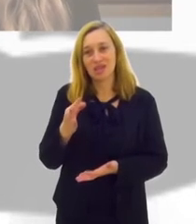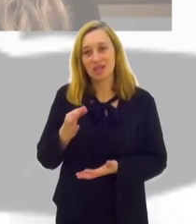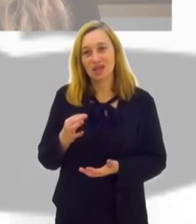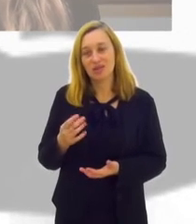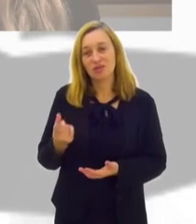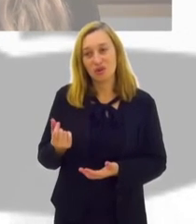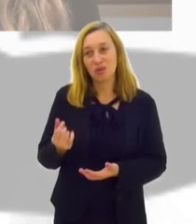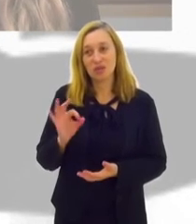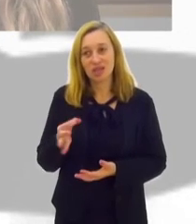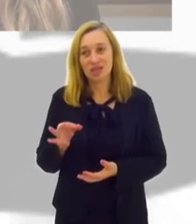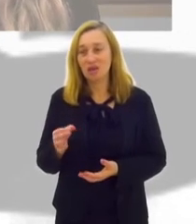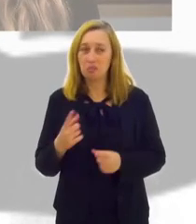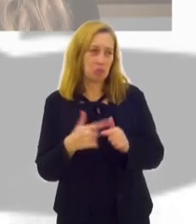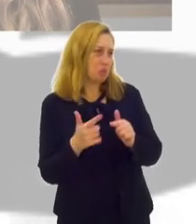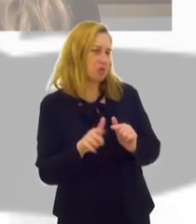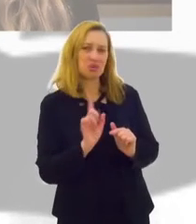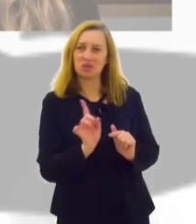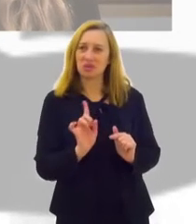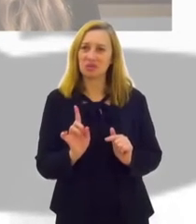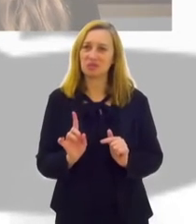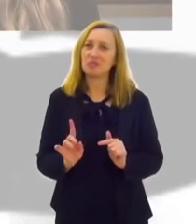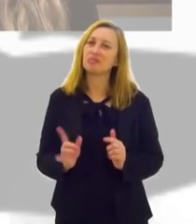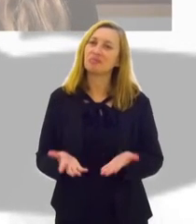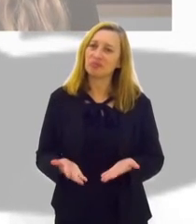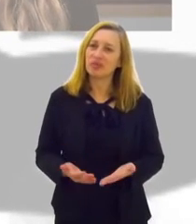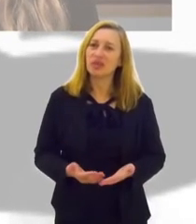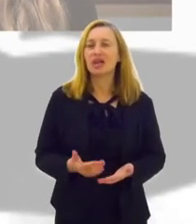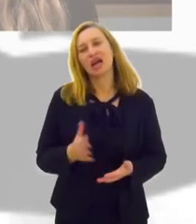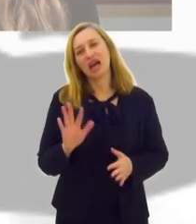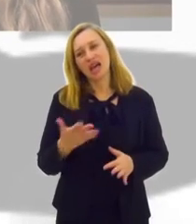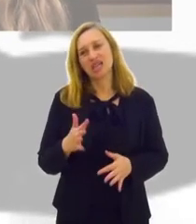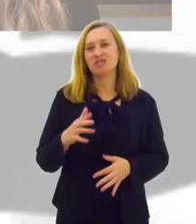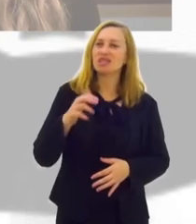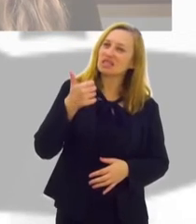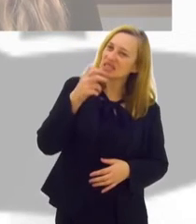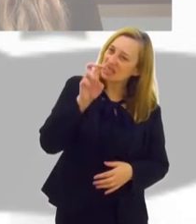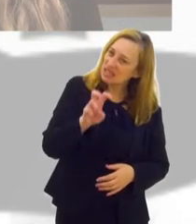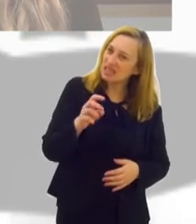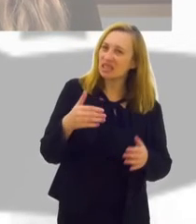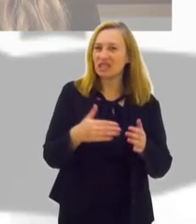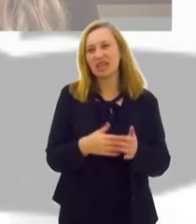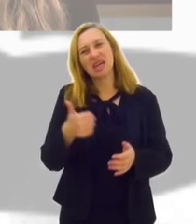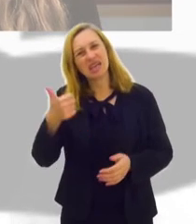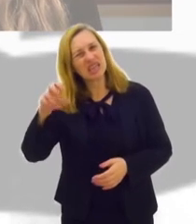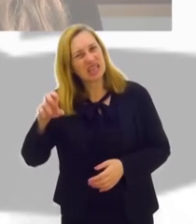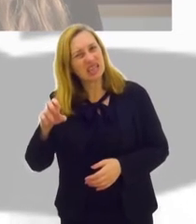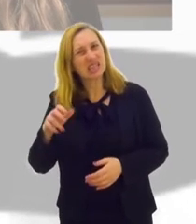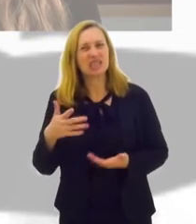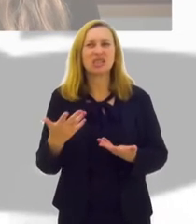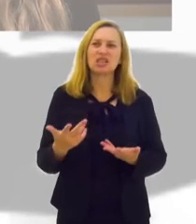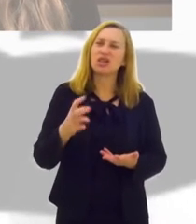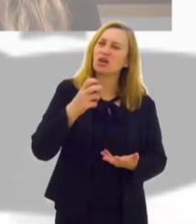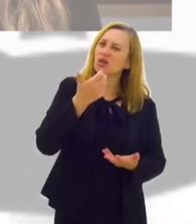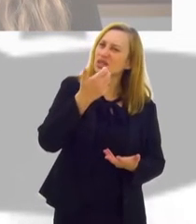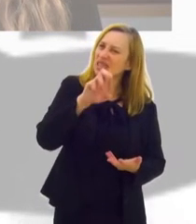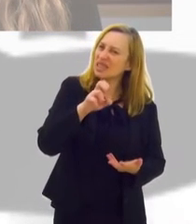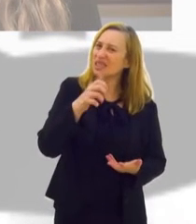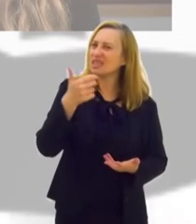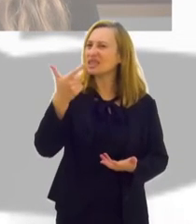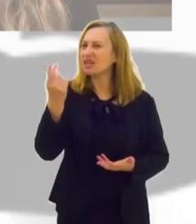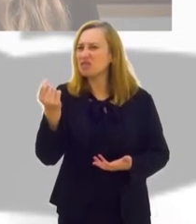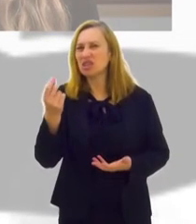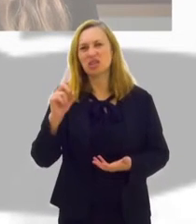qual é o valor da UFIR. Mas as não há multas problema. variam ali, às vezes, de 5 a 15. De 15 a 20